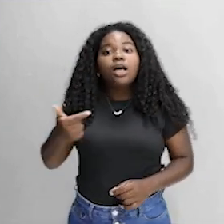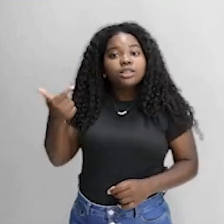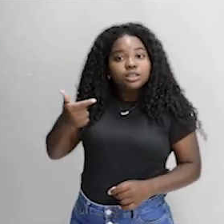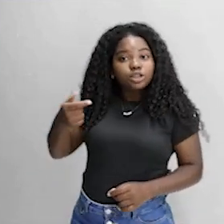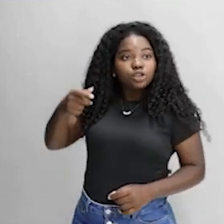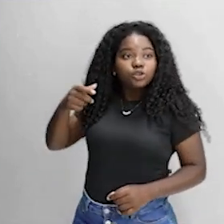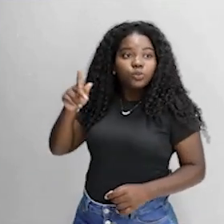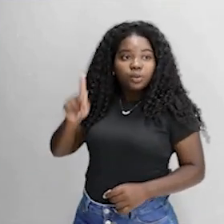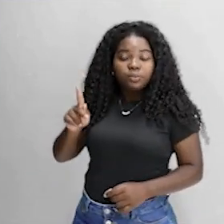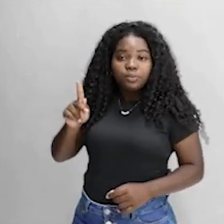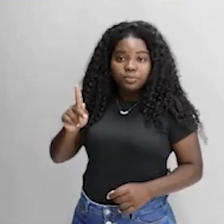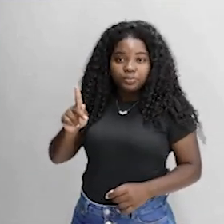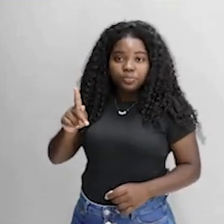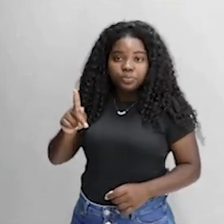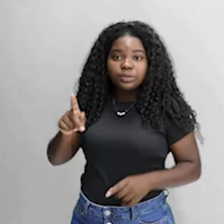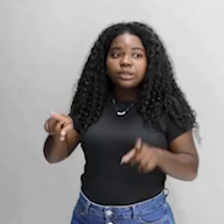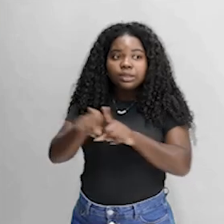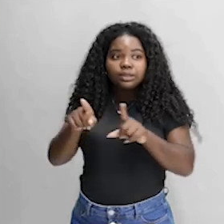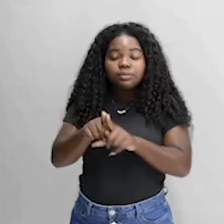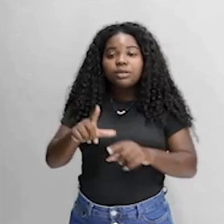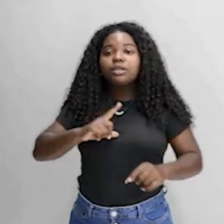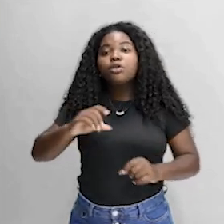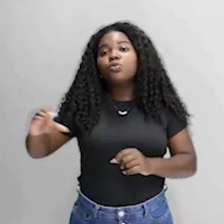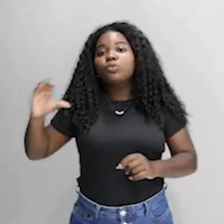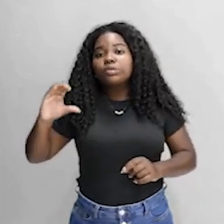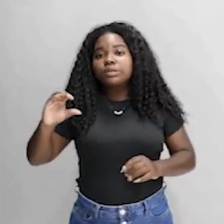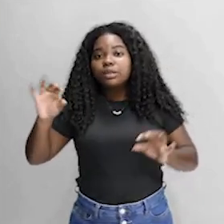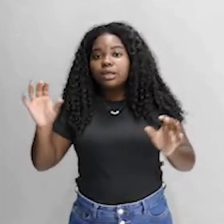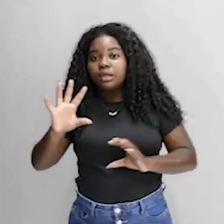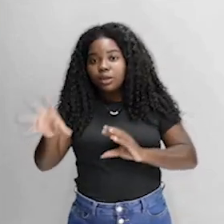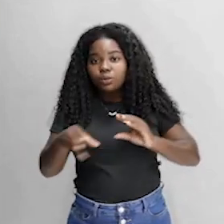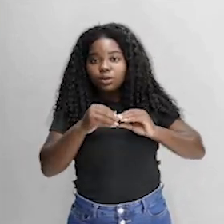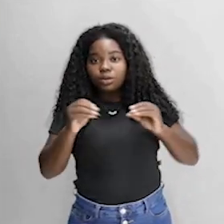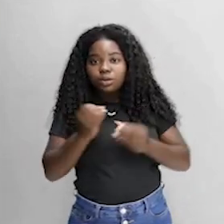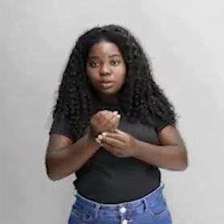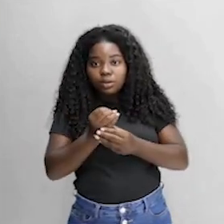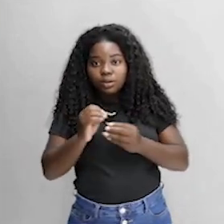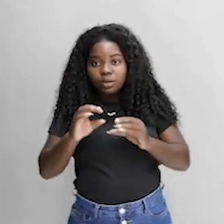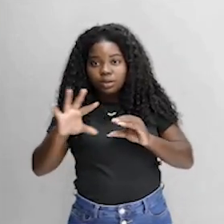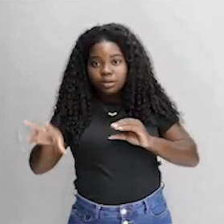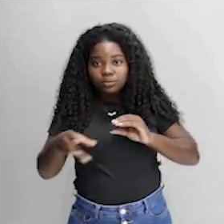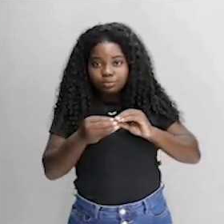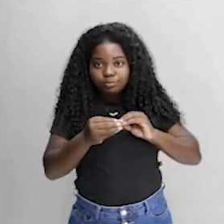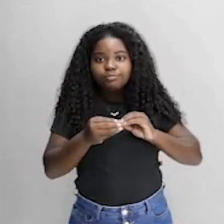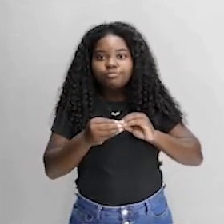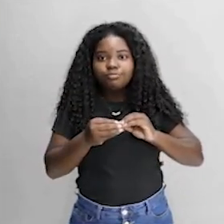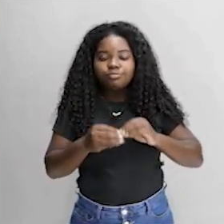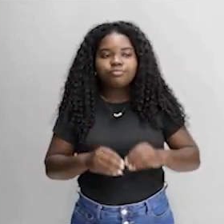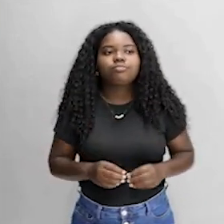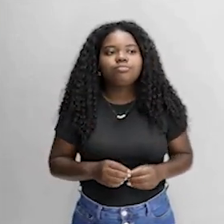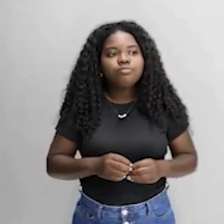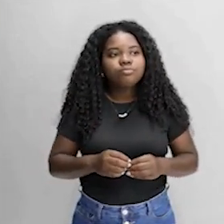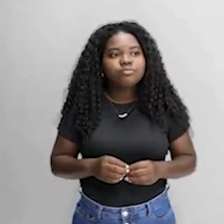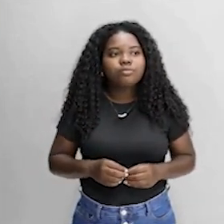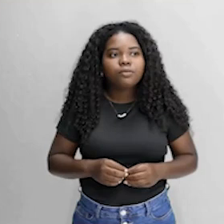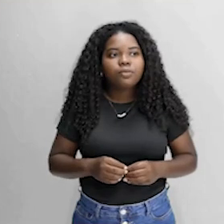tenho uma conclusão, perfeito? E aqui eu tenho os termos mortal,